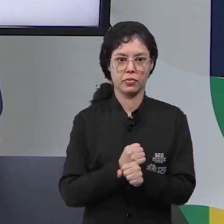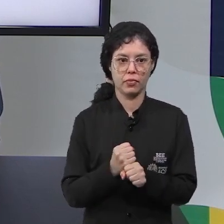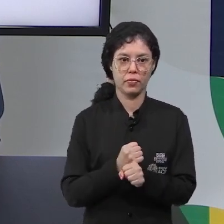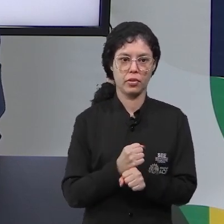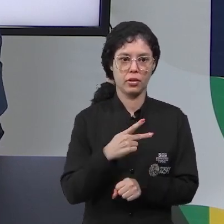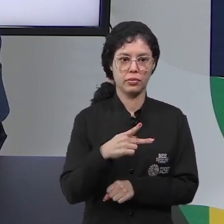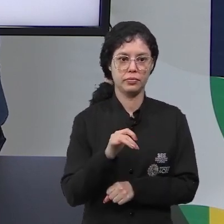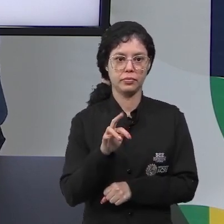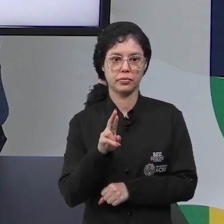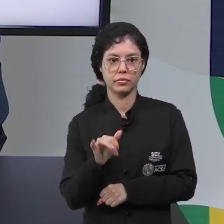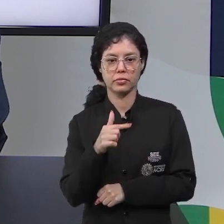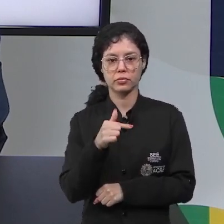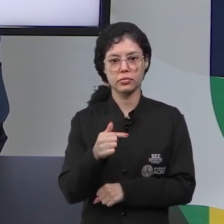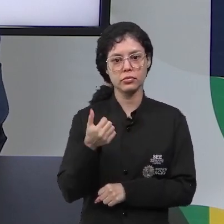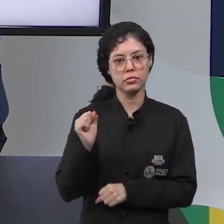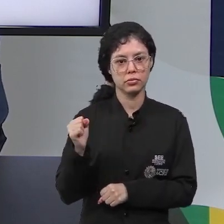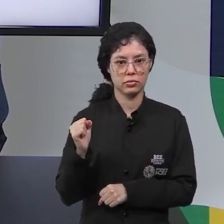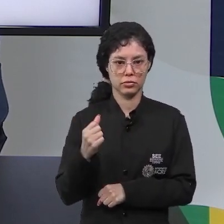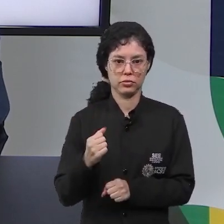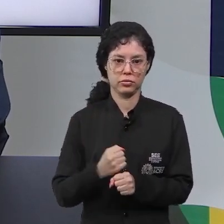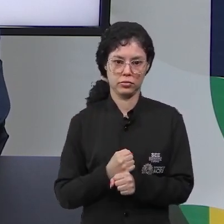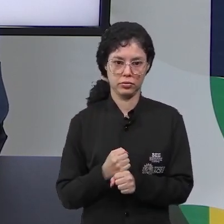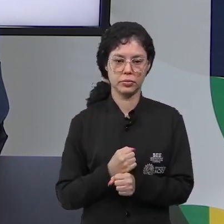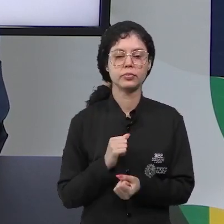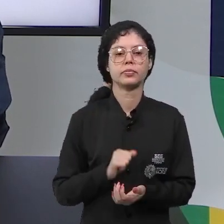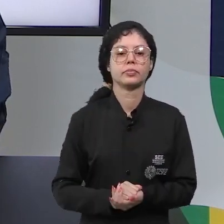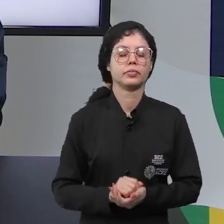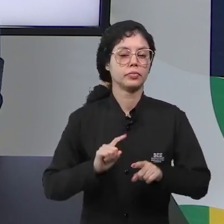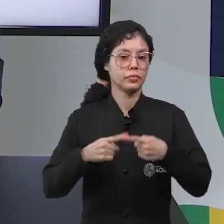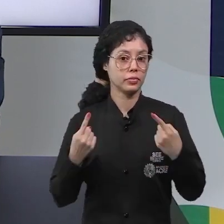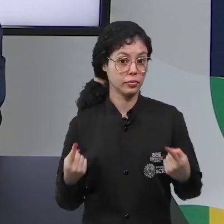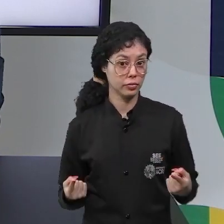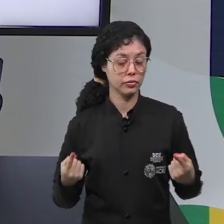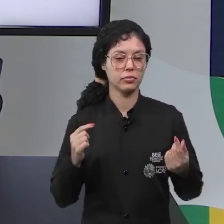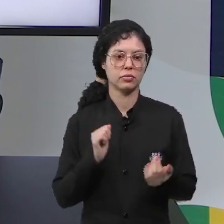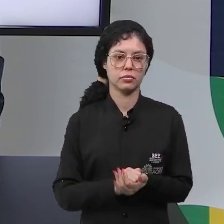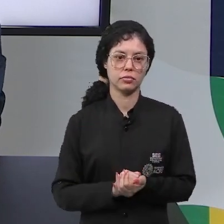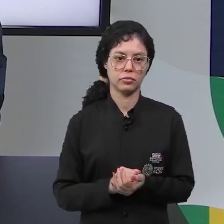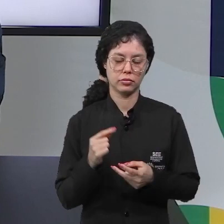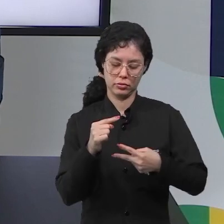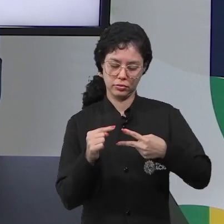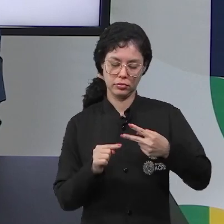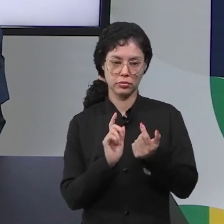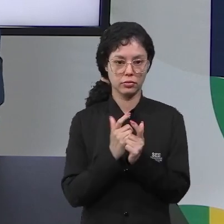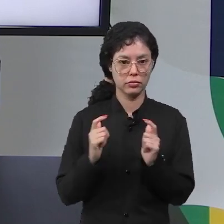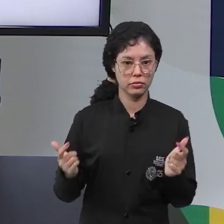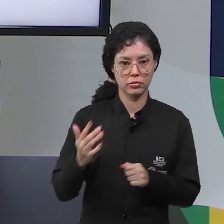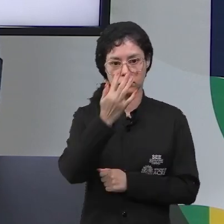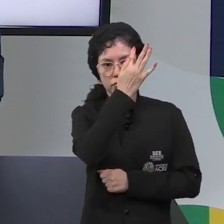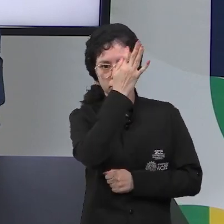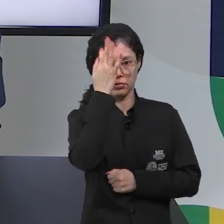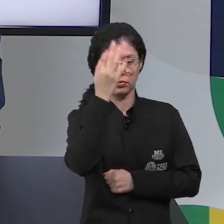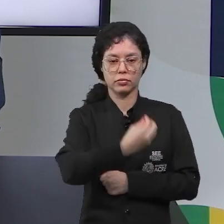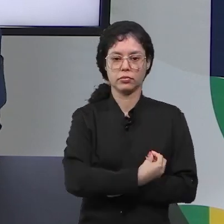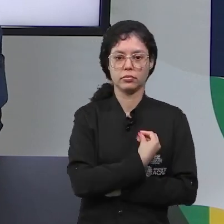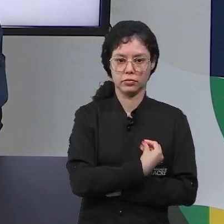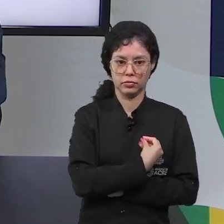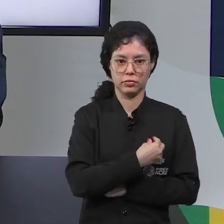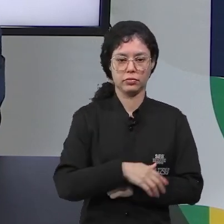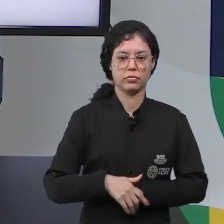Peter Singer está com 78 anos. Mas estão entre os dois maiores filósofos